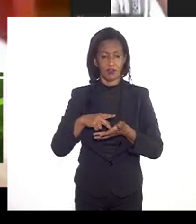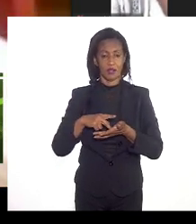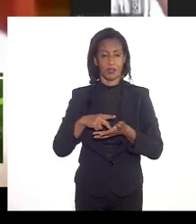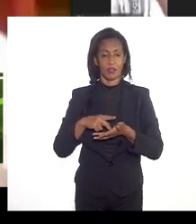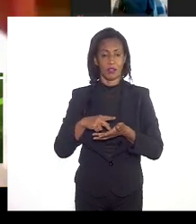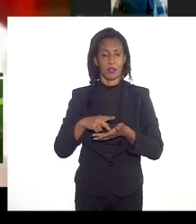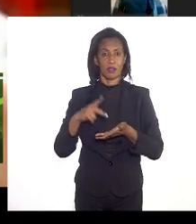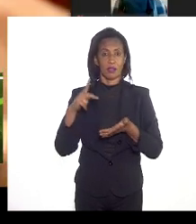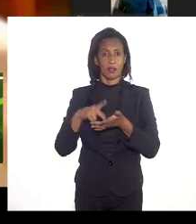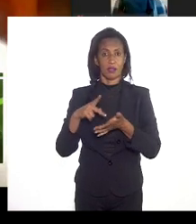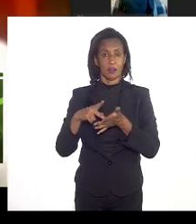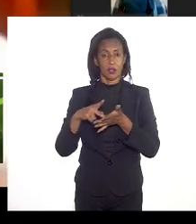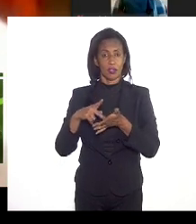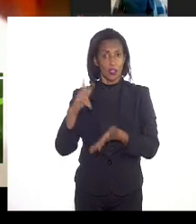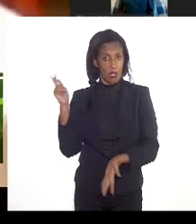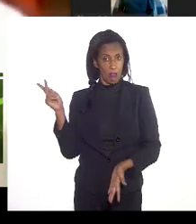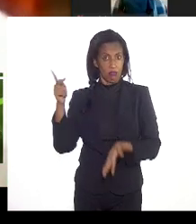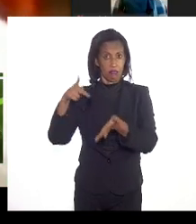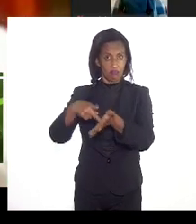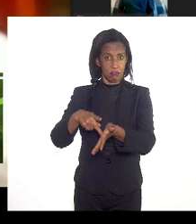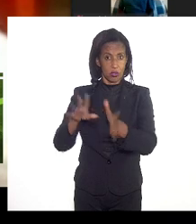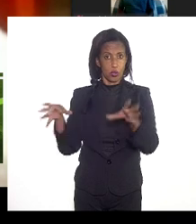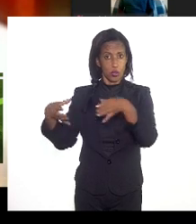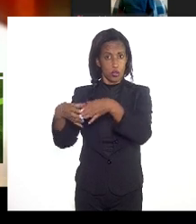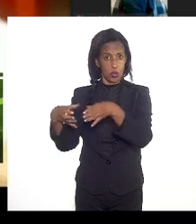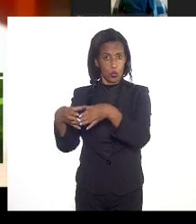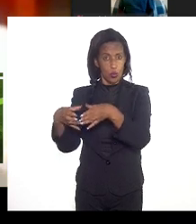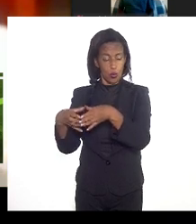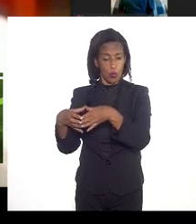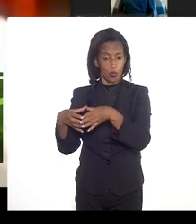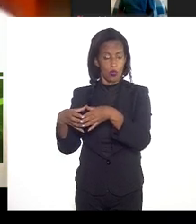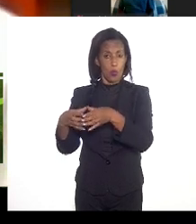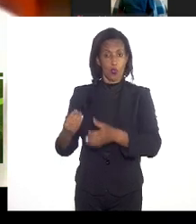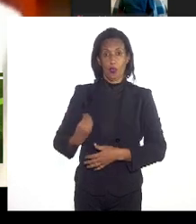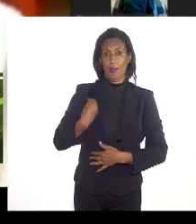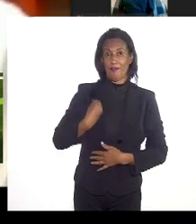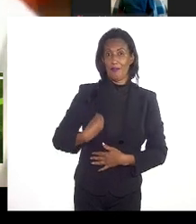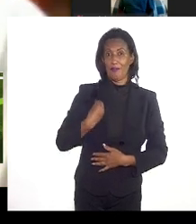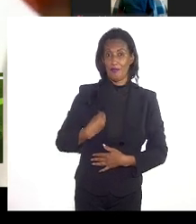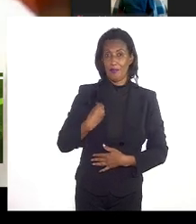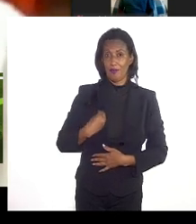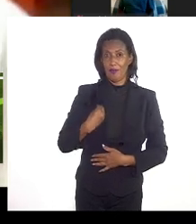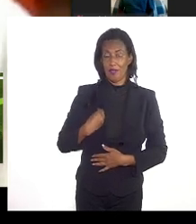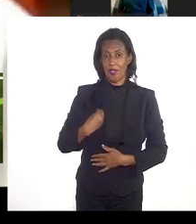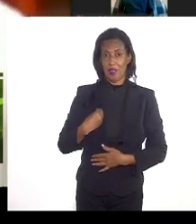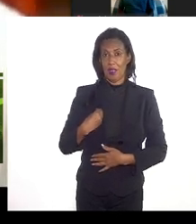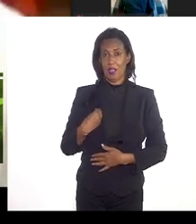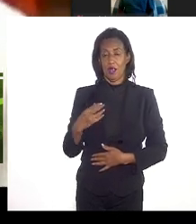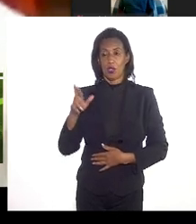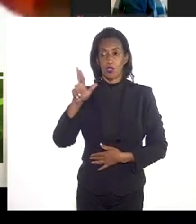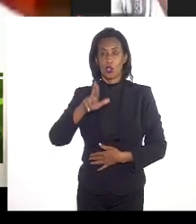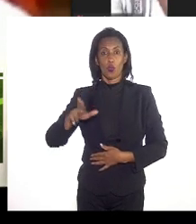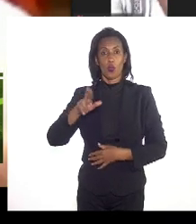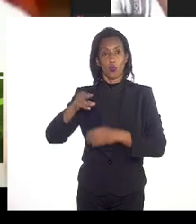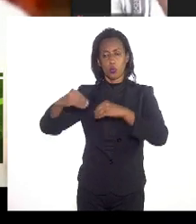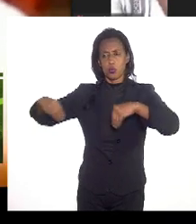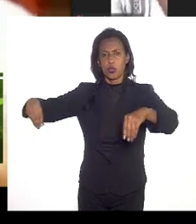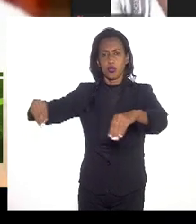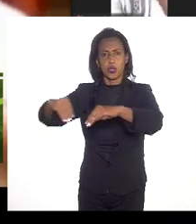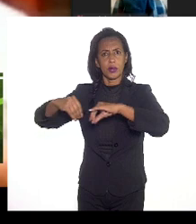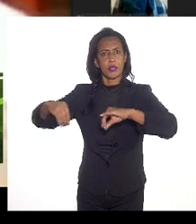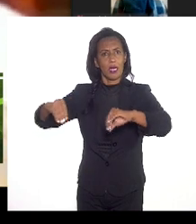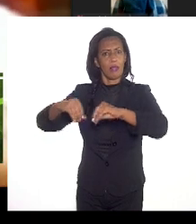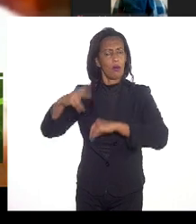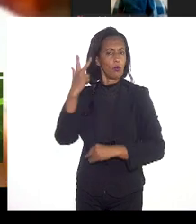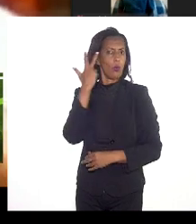uma realidade de afirmação de grupos em relação a modos de vida, em relação ao uso comum de territórios, né, e